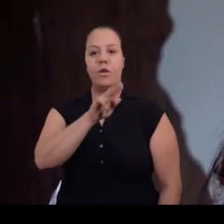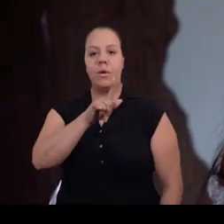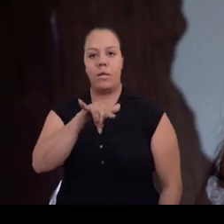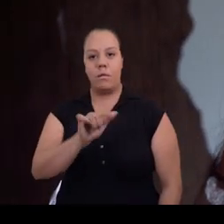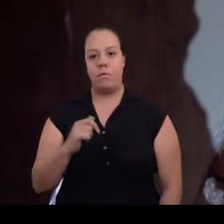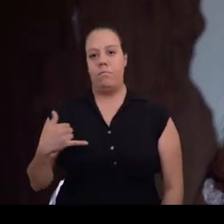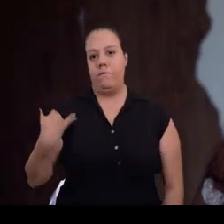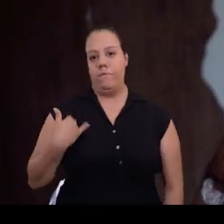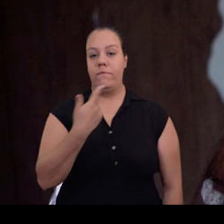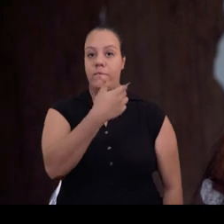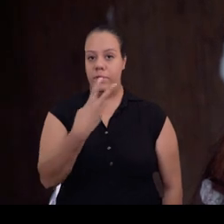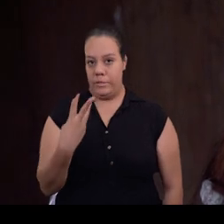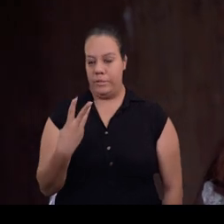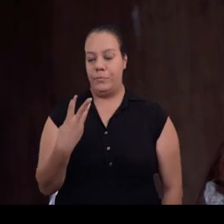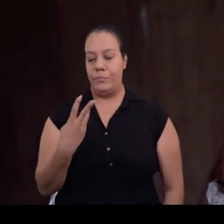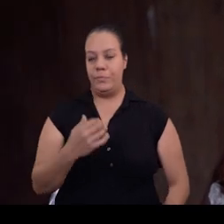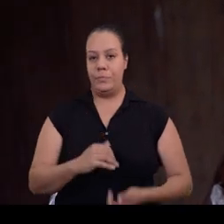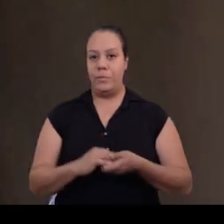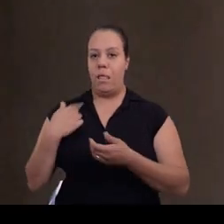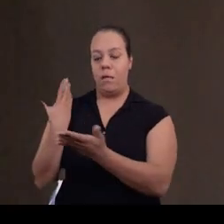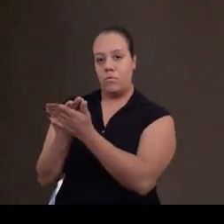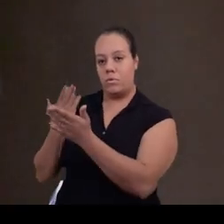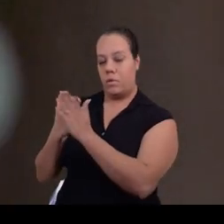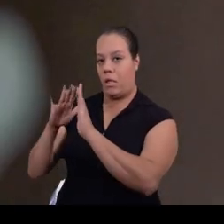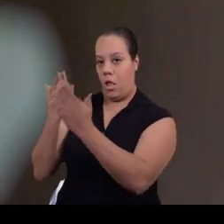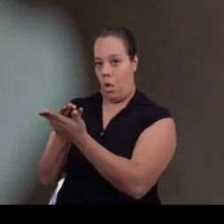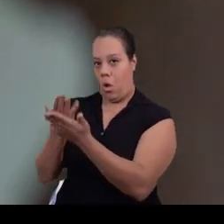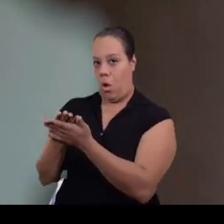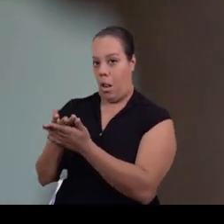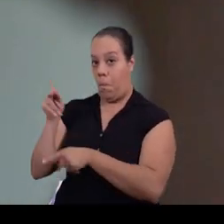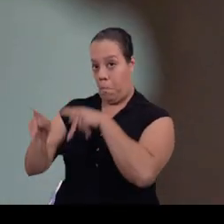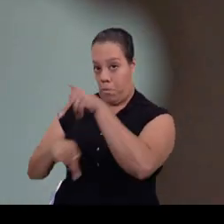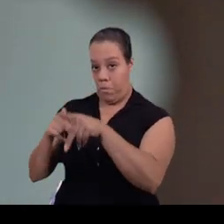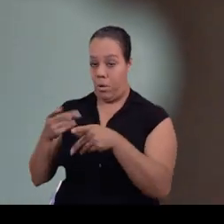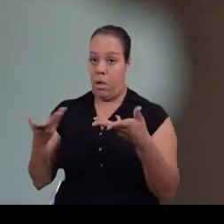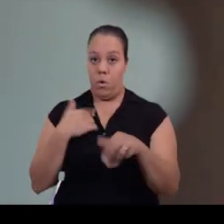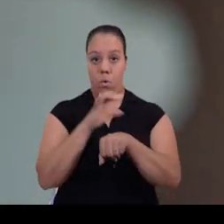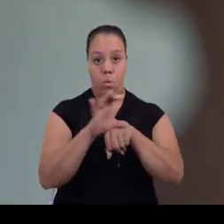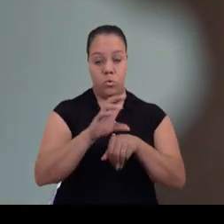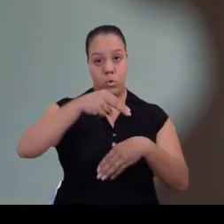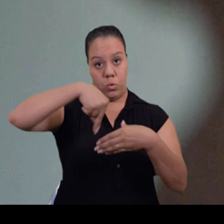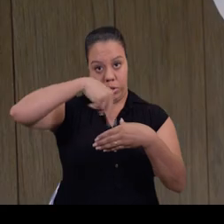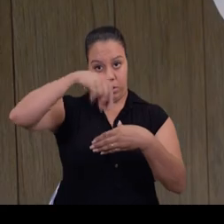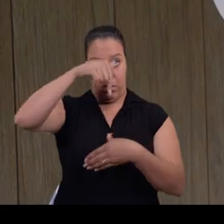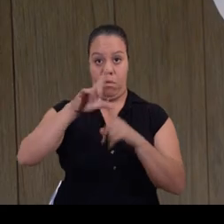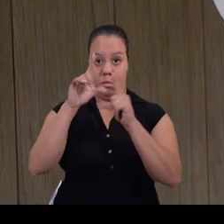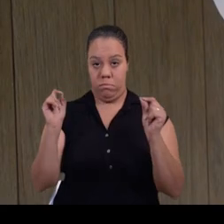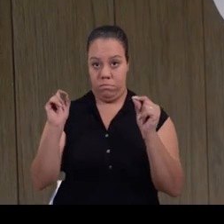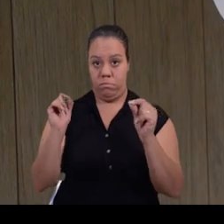Carolina, tenho 23 anos, vim de escola pública e faço curso de nutrição aqui da UFJF.